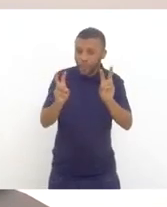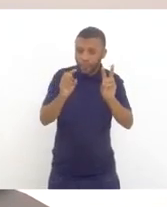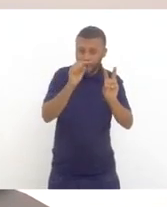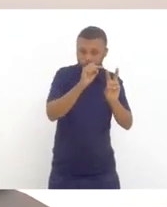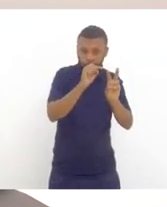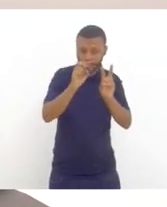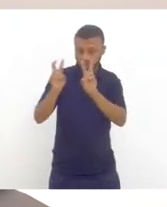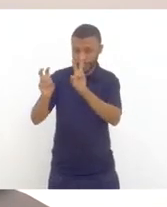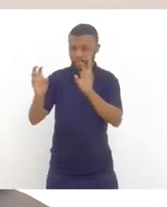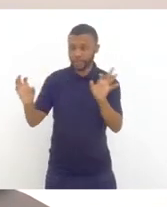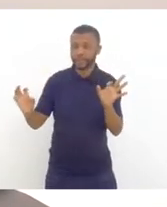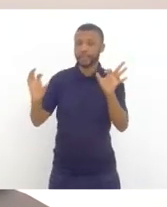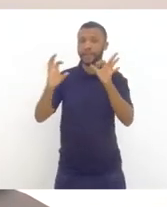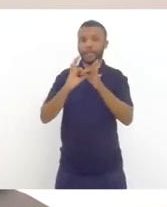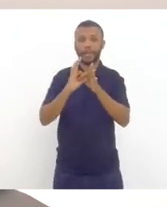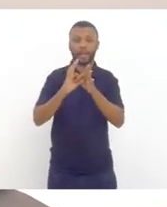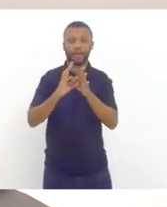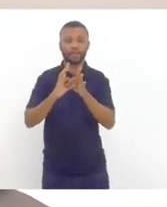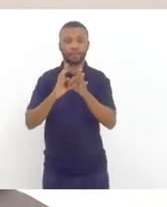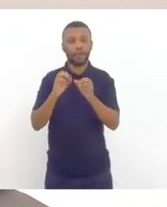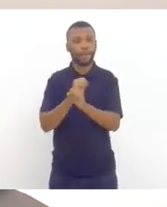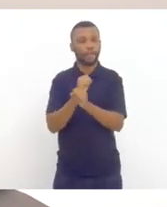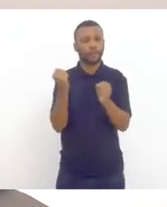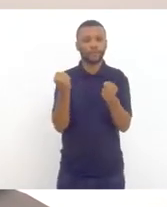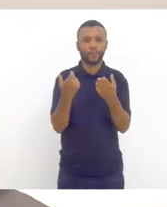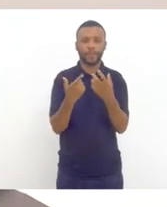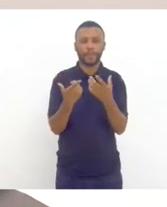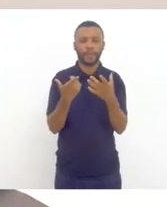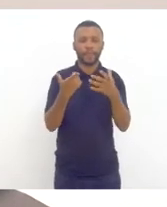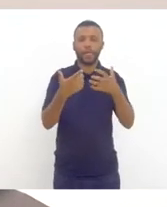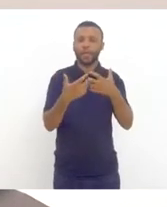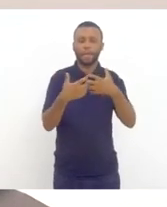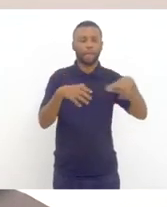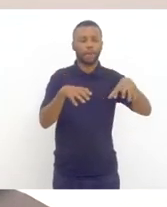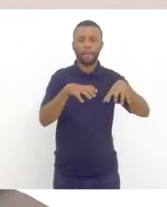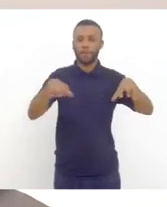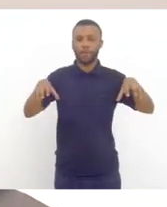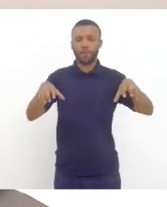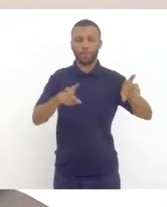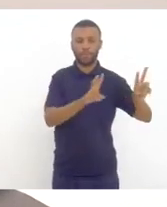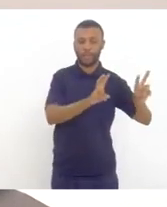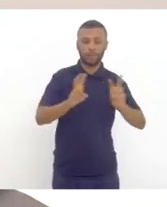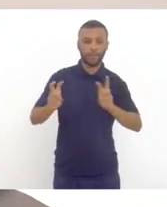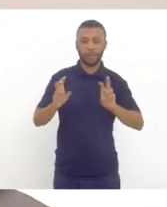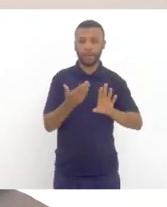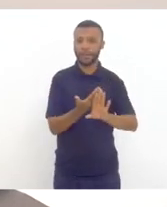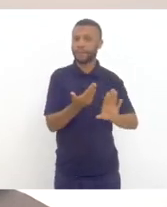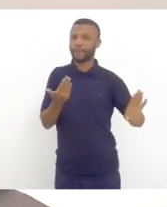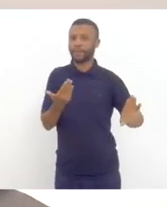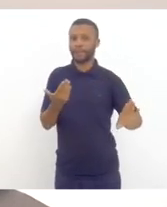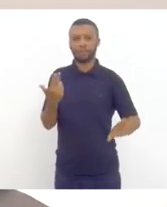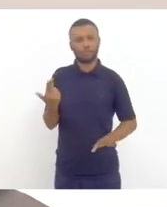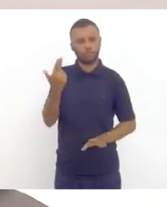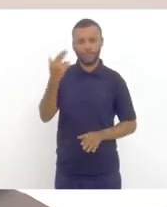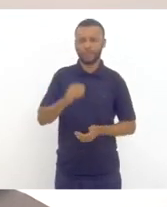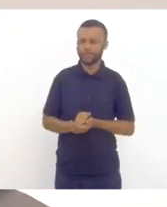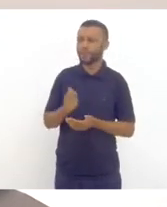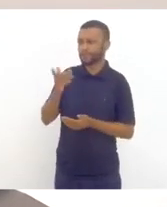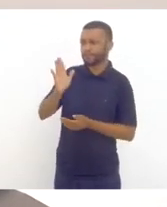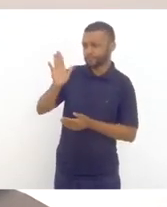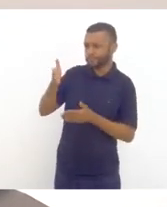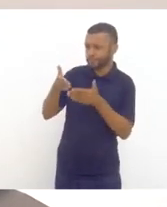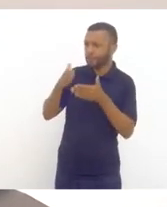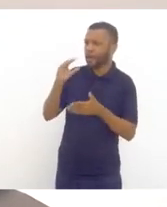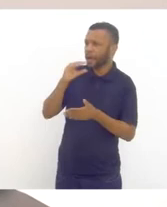ao outro. Não há como se separar esses temas. Essa é a minha posição. Me permite 30 segundos? Eu,